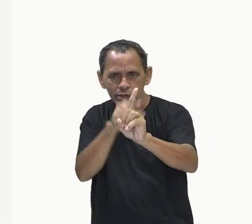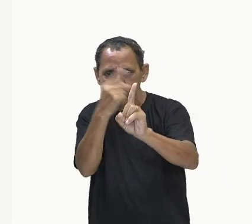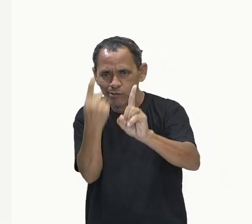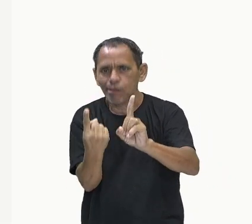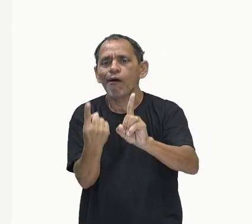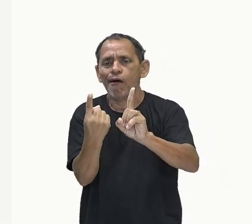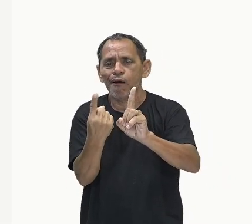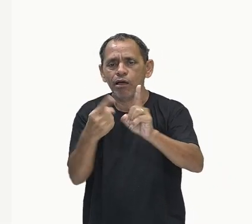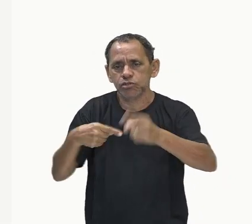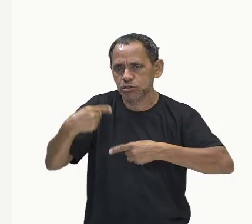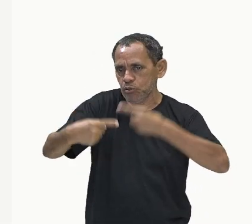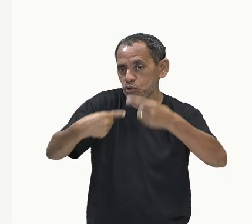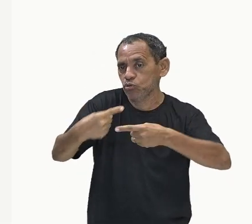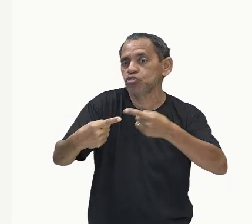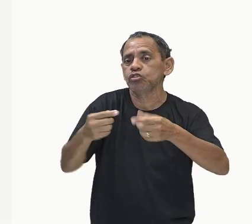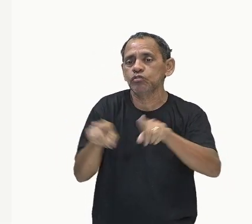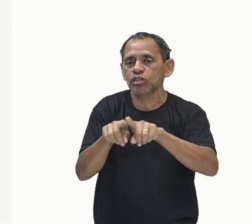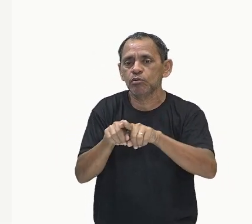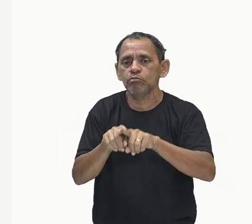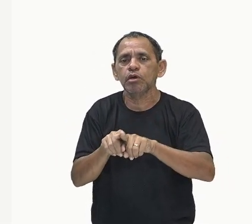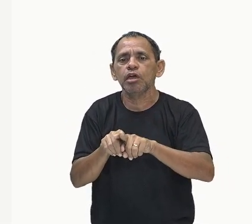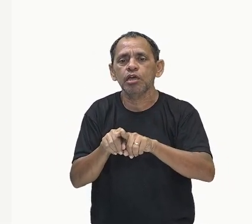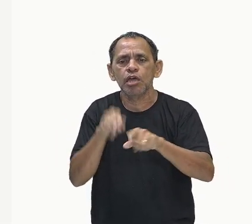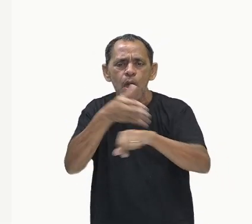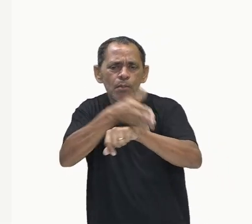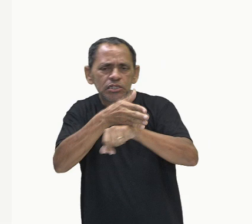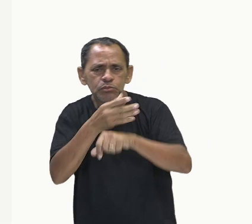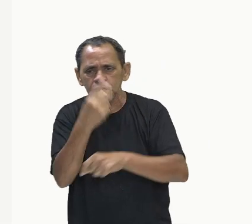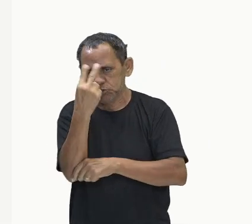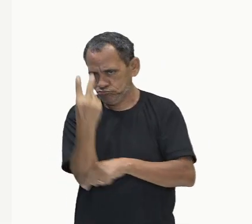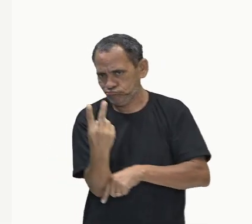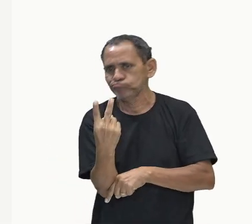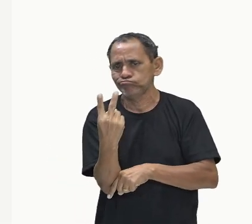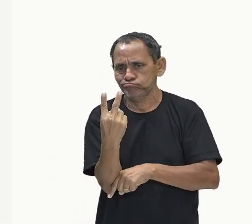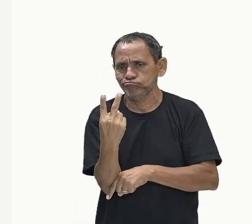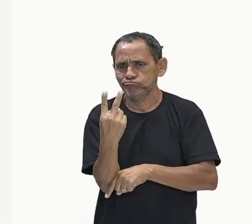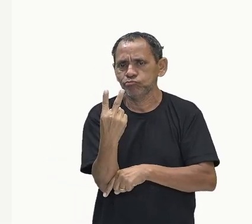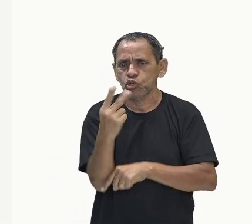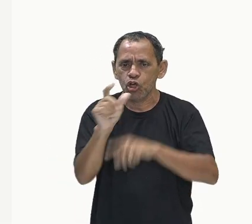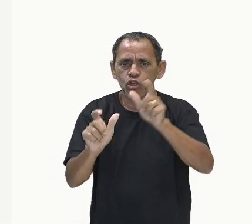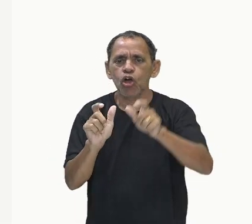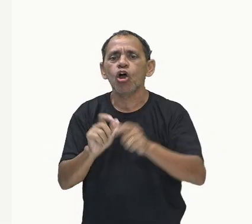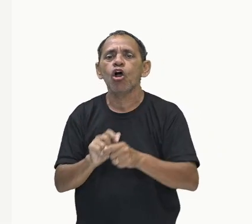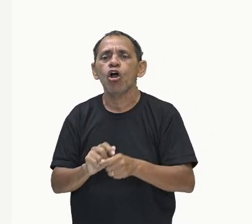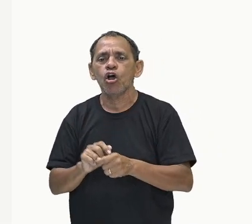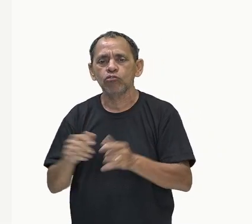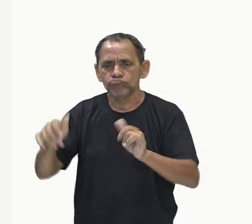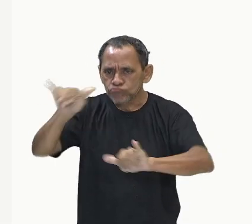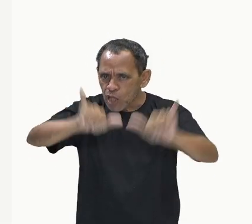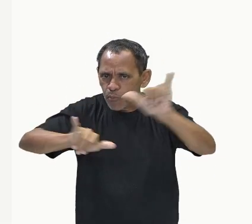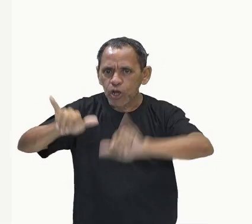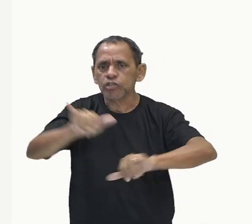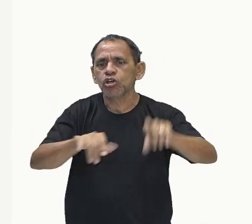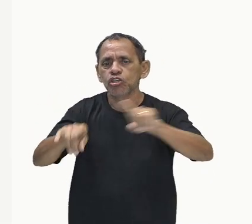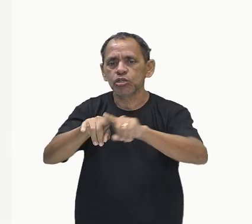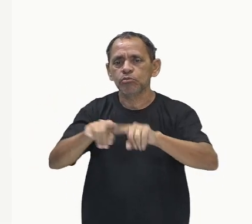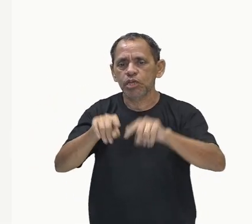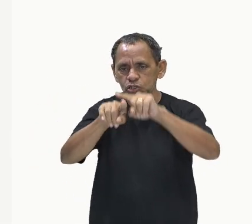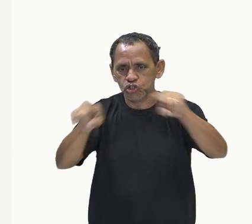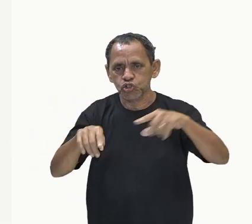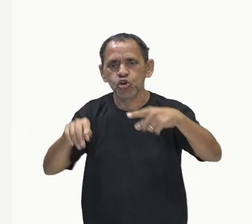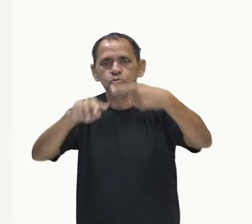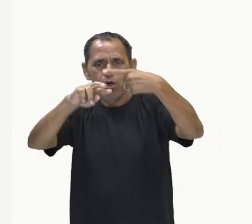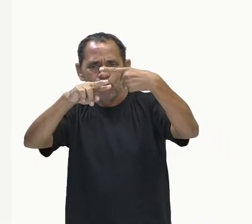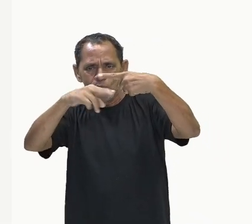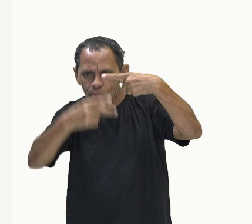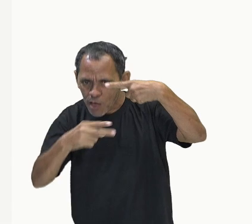a participação de 2 indivíduos, imagine isso sendo feito dentro de um laboratório, aliás, um indivíduo, que é o sapo